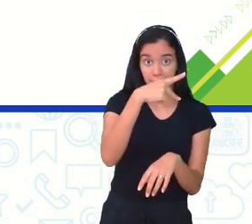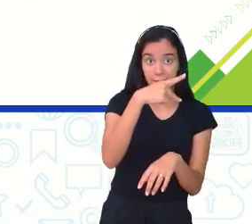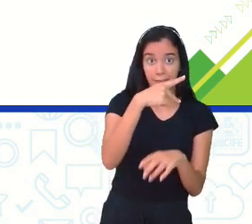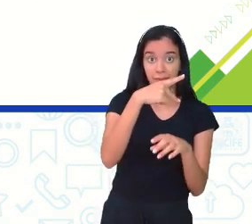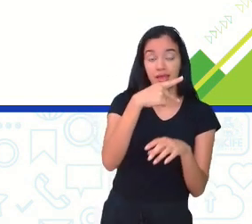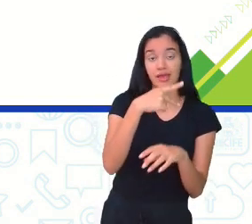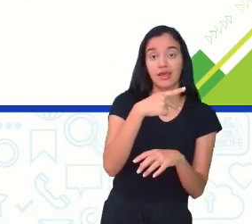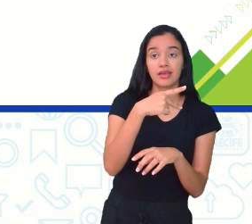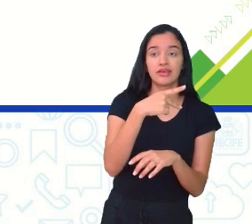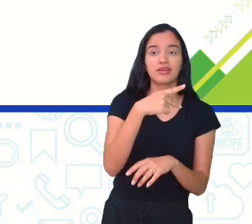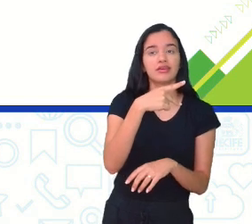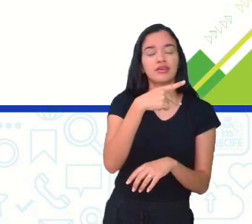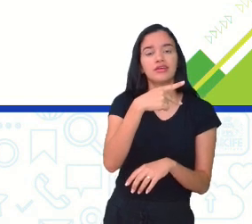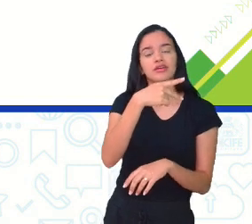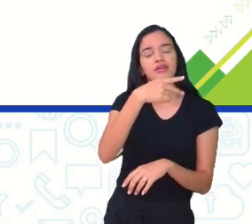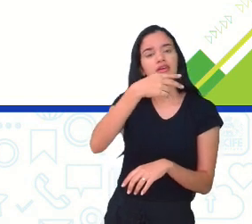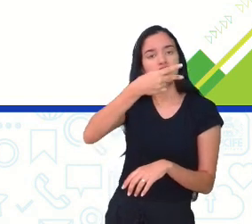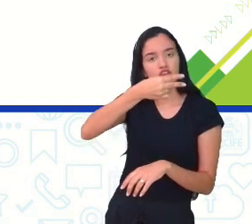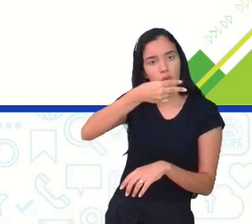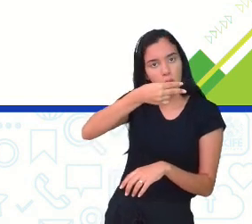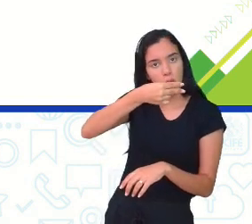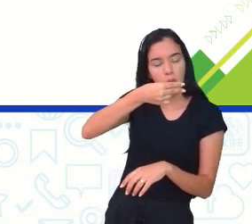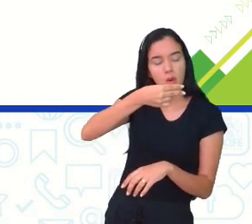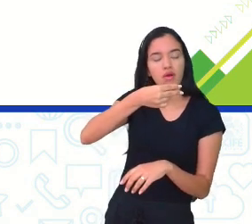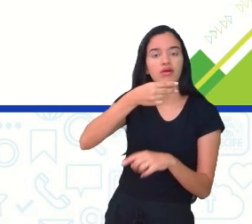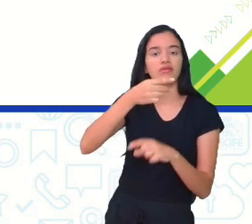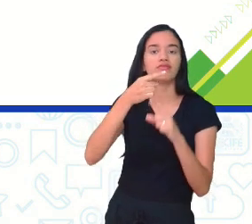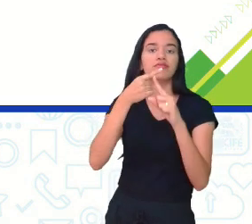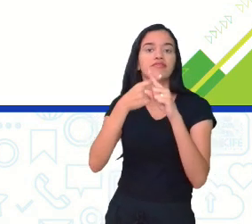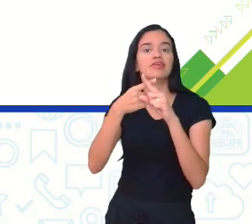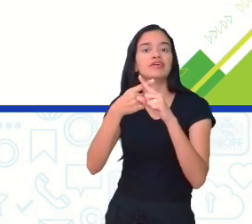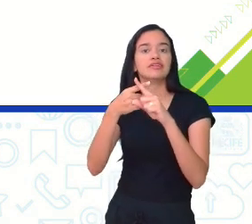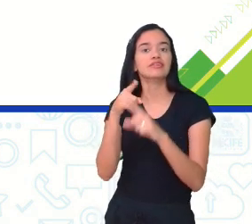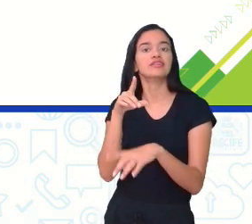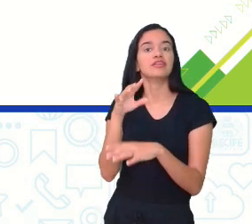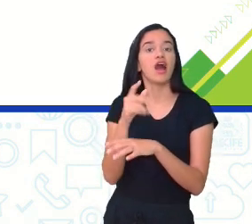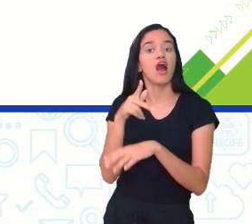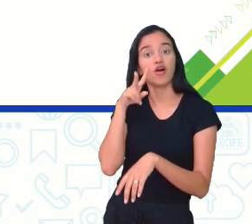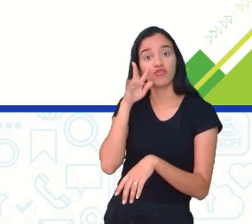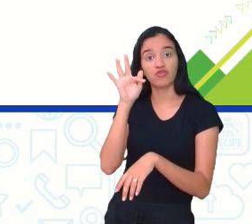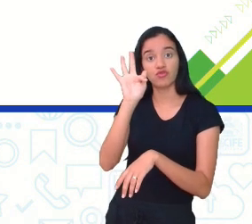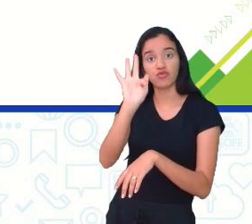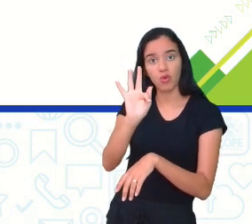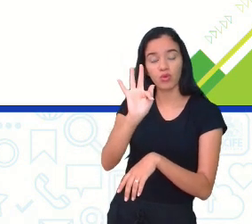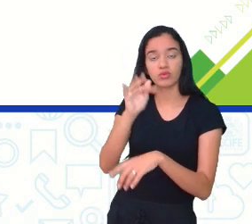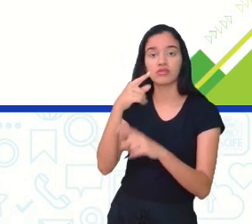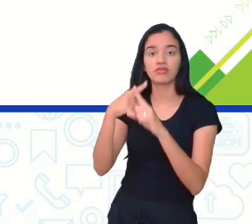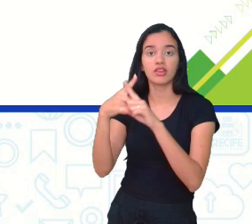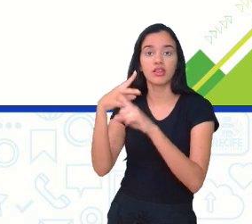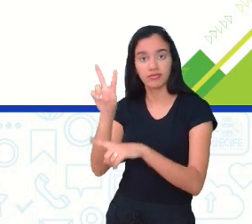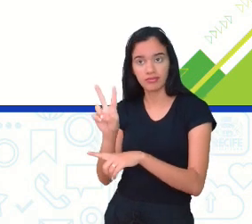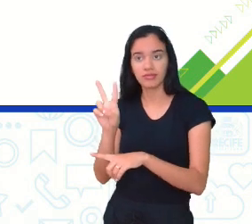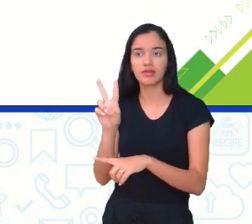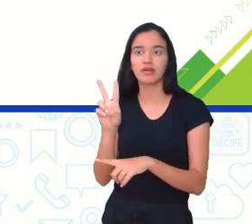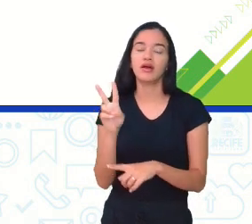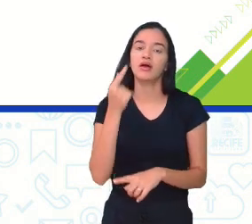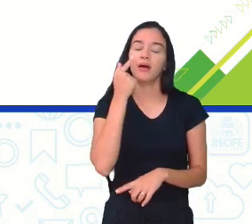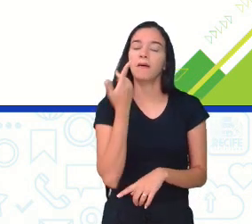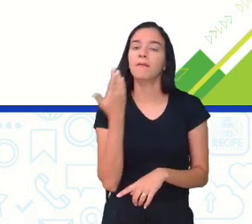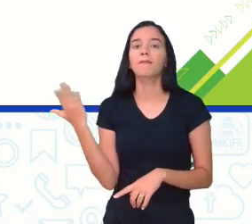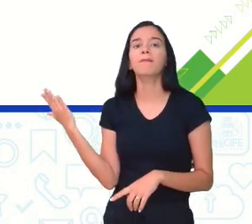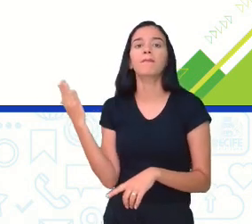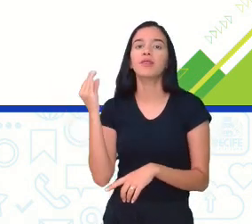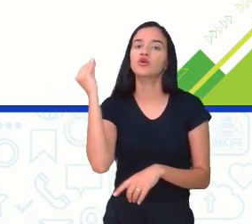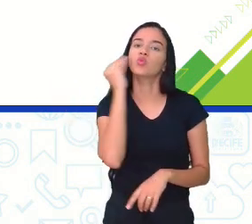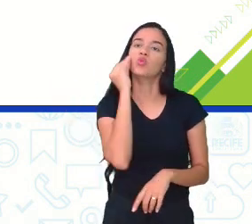F dIn, que é força dinâmica, vezes a velocidade. Então, trouxe aqui um teste para vocês, que ele é realizado